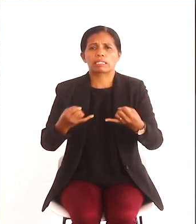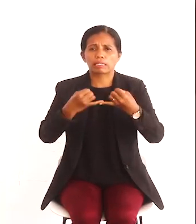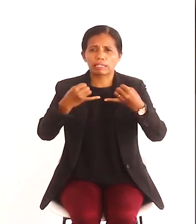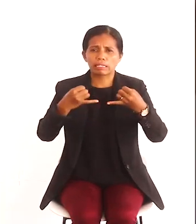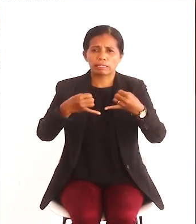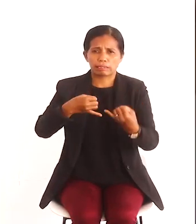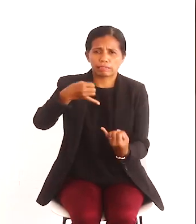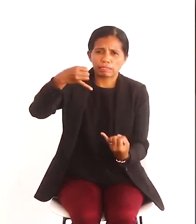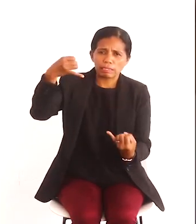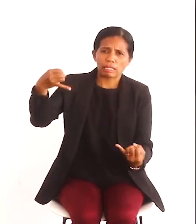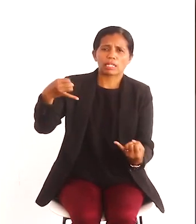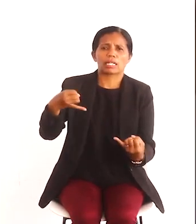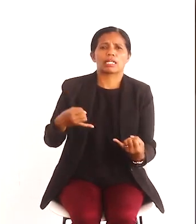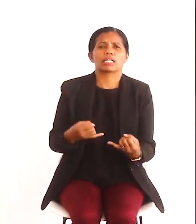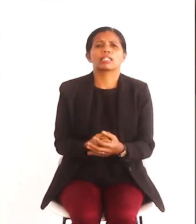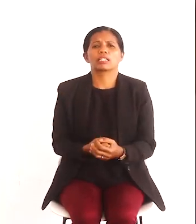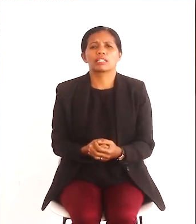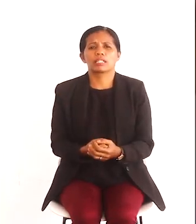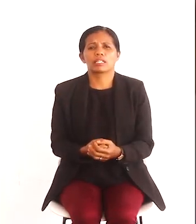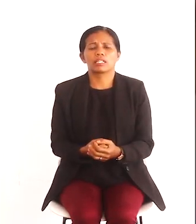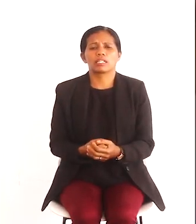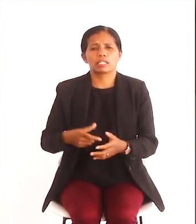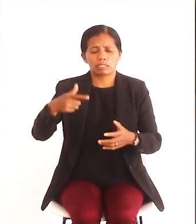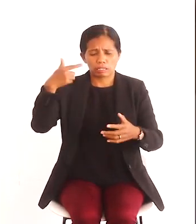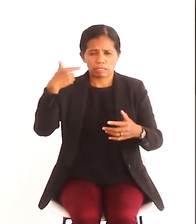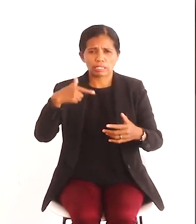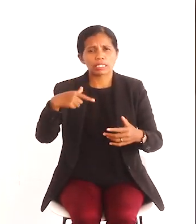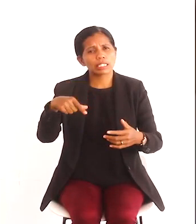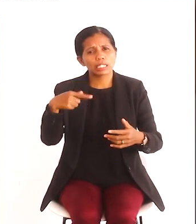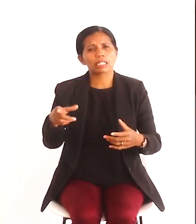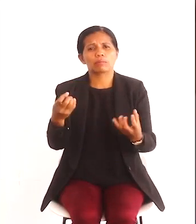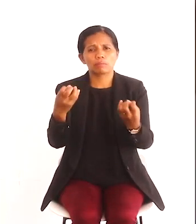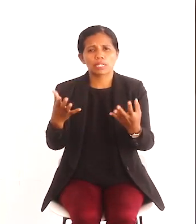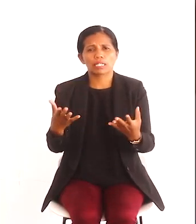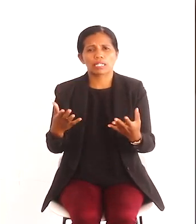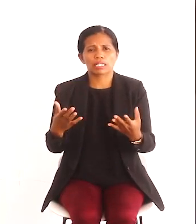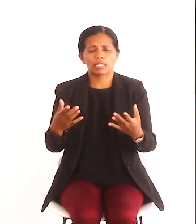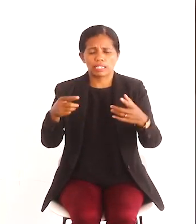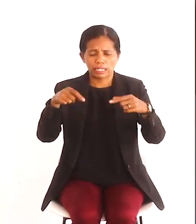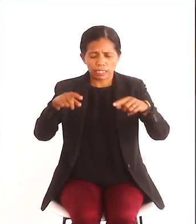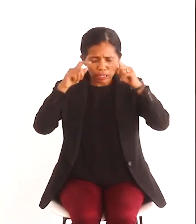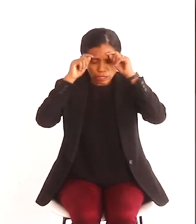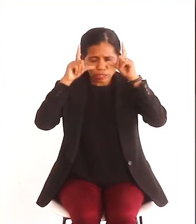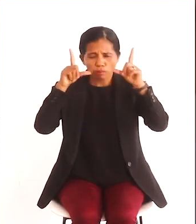capim, na verdura sem fim, do pequeno Timor, calai.